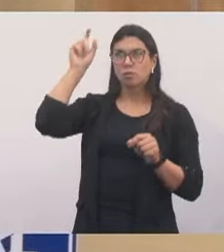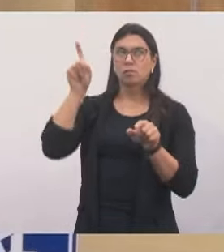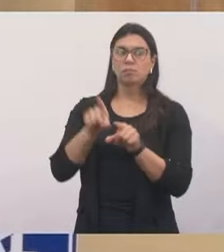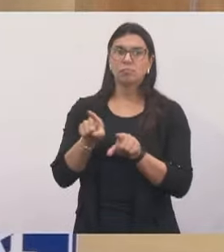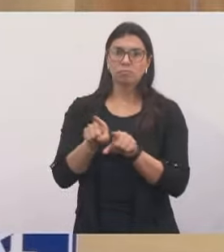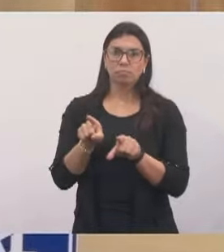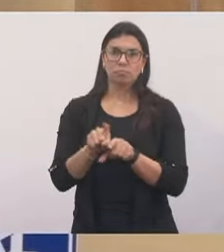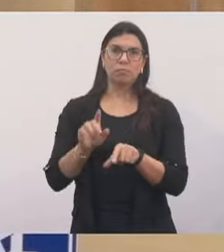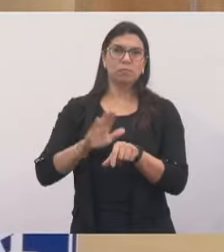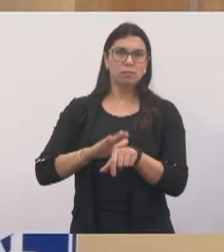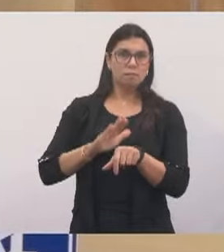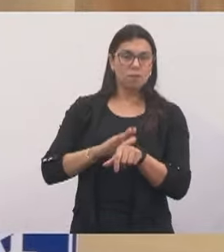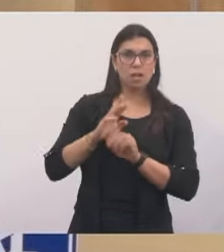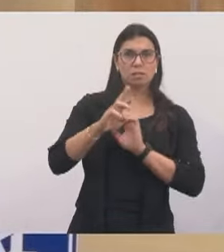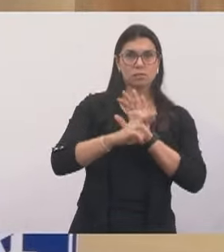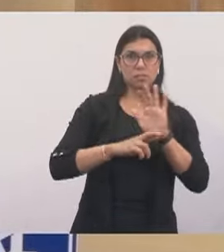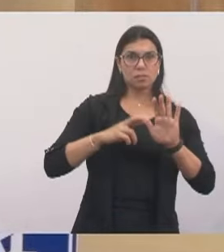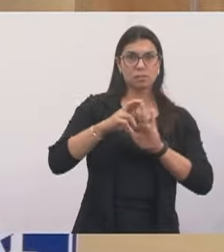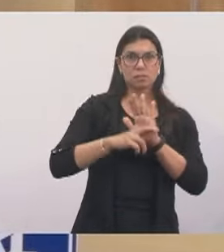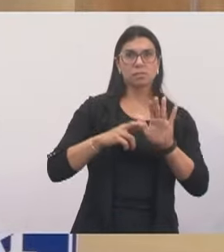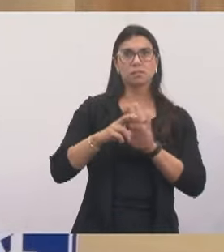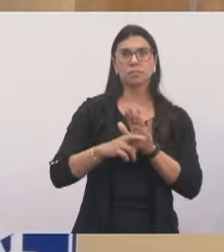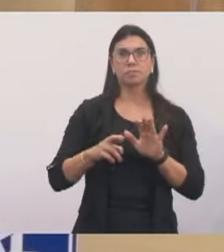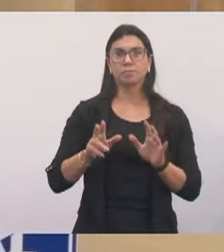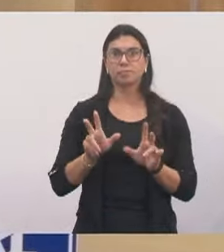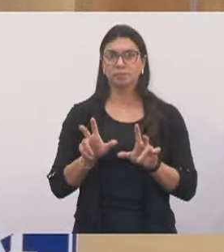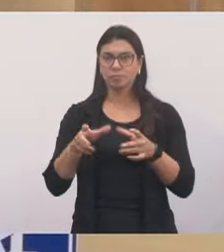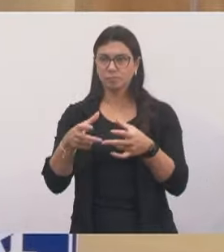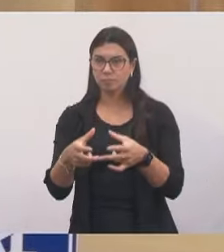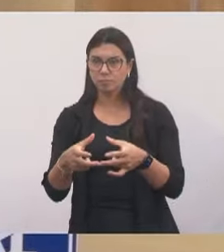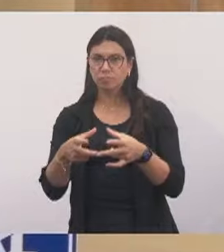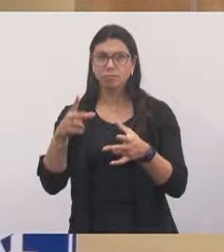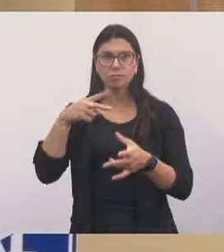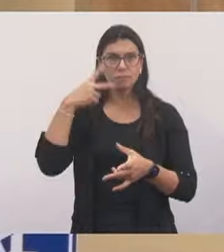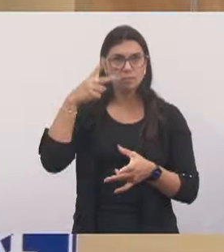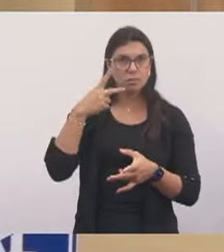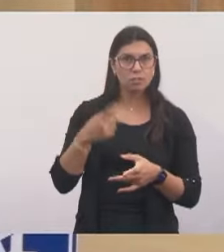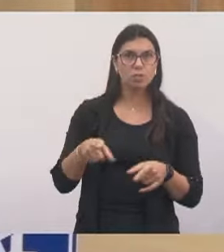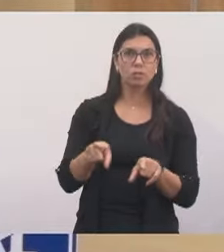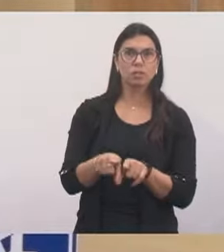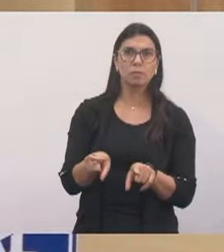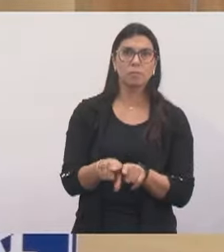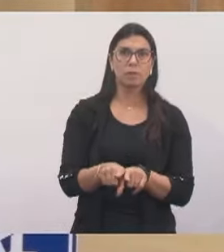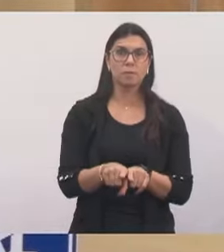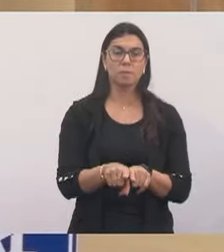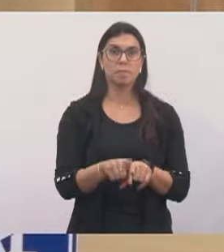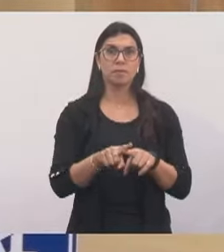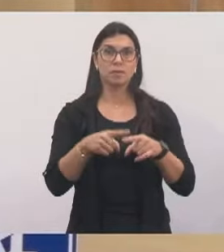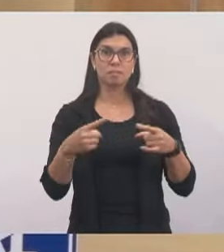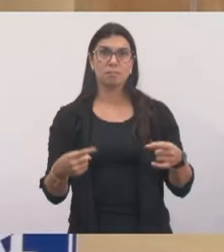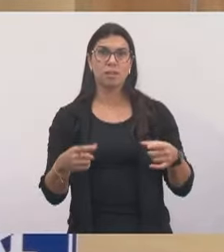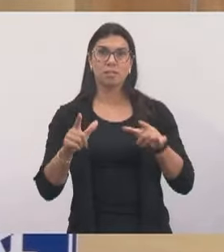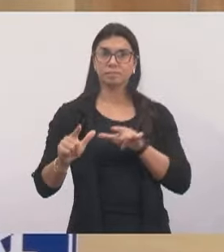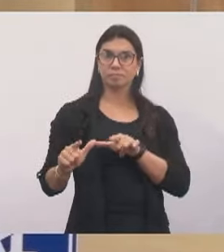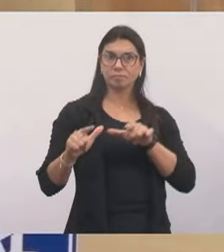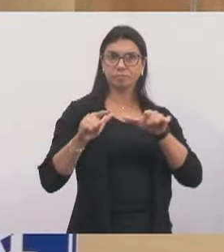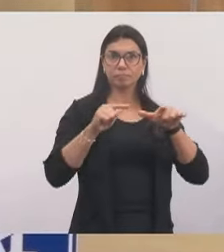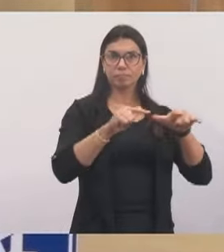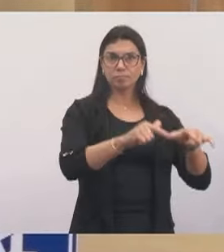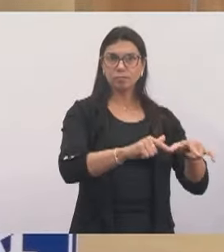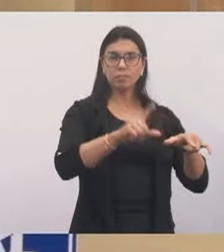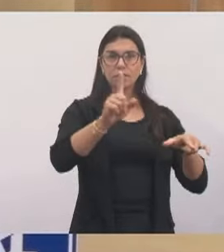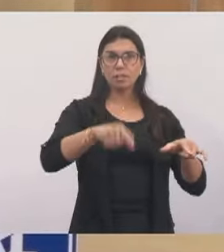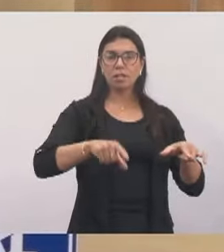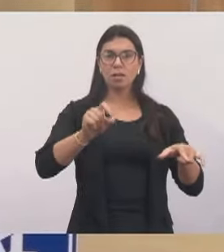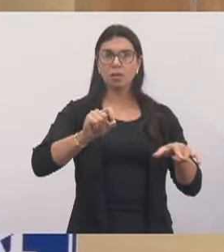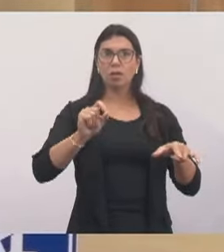gente tem Tribunal de Contas, a Câmara Municipal através dos vereadores. Então, gente, essa declaração, ela